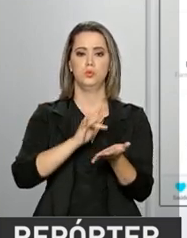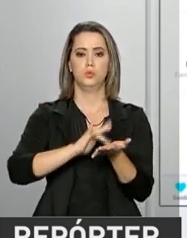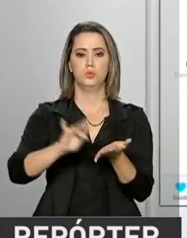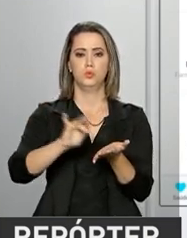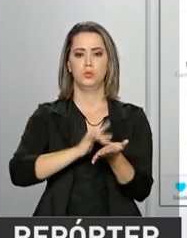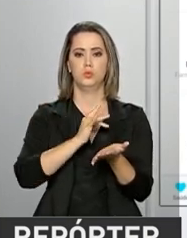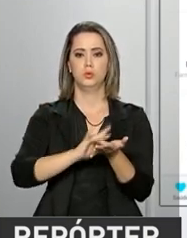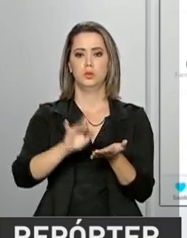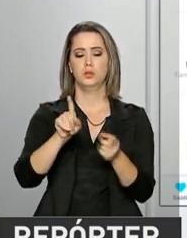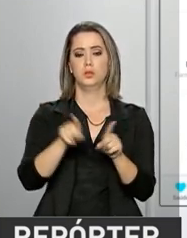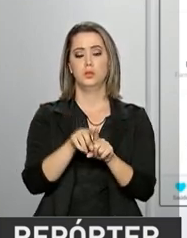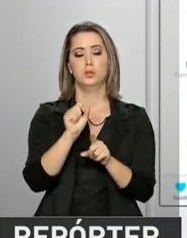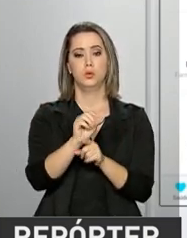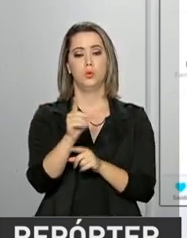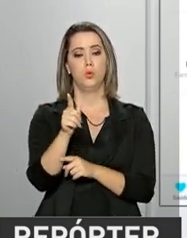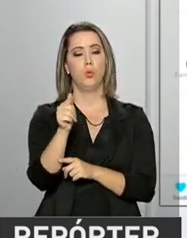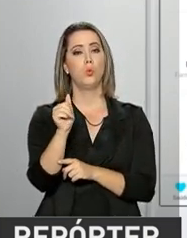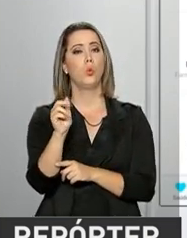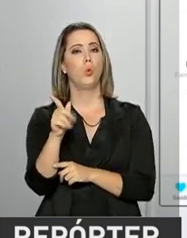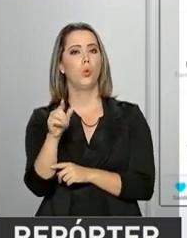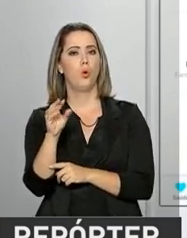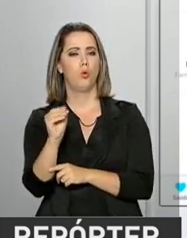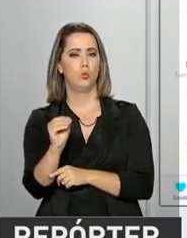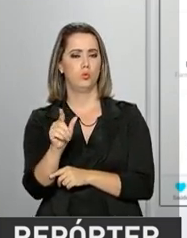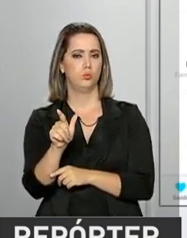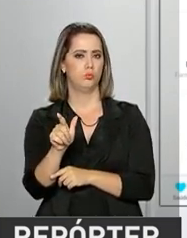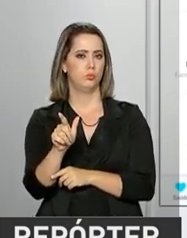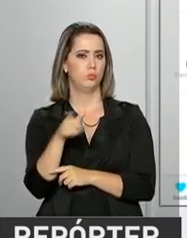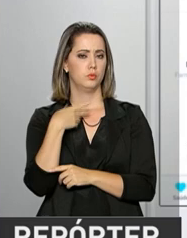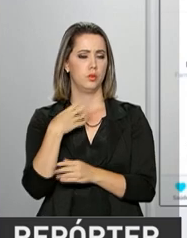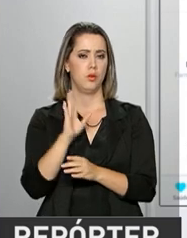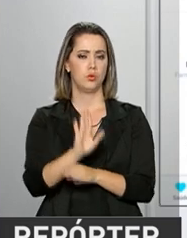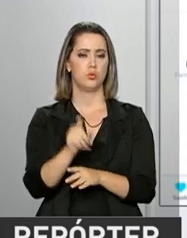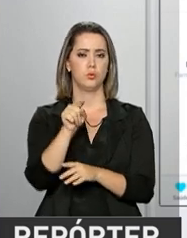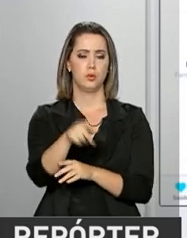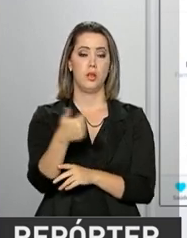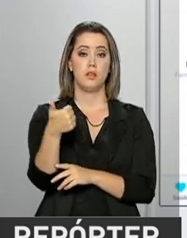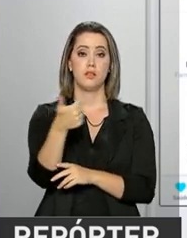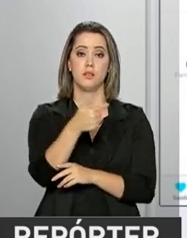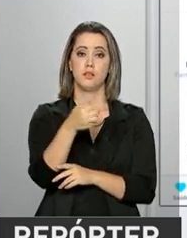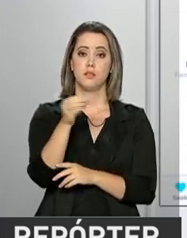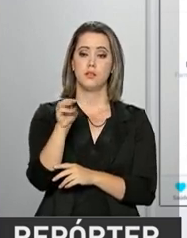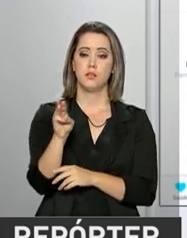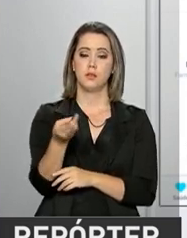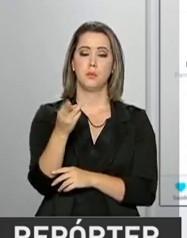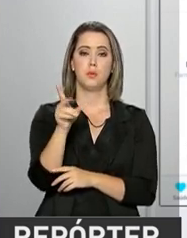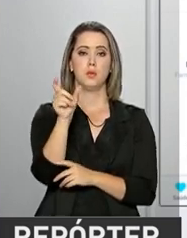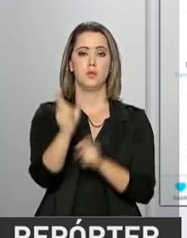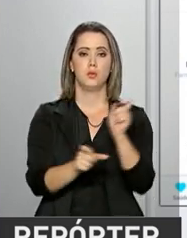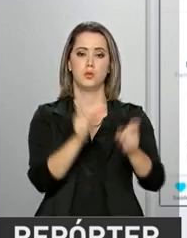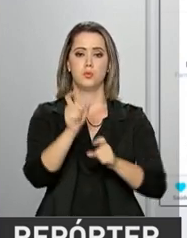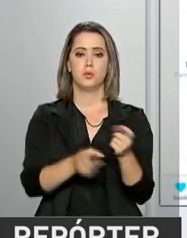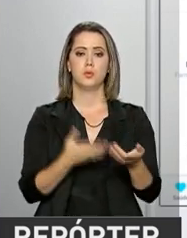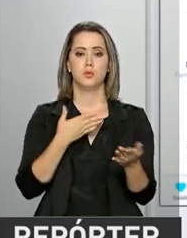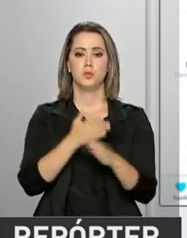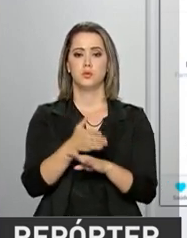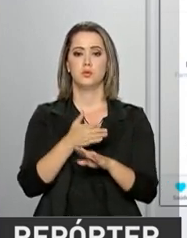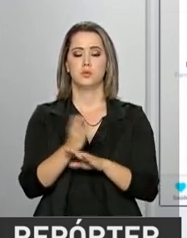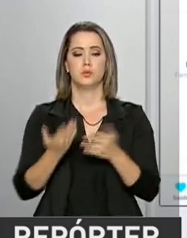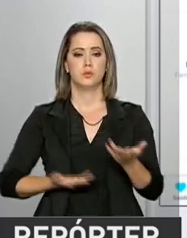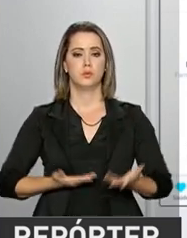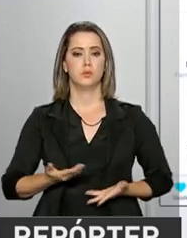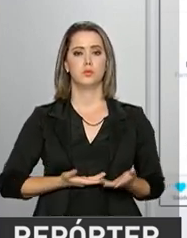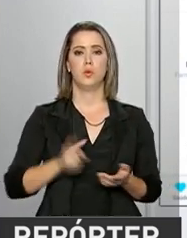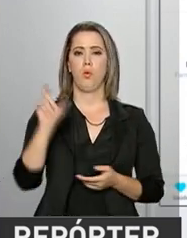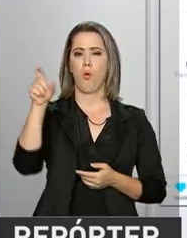com apoio do Google o e-saúde vai permitir a 170 milhões de brasileiros o acesso a serviços como o cartão nacional